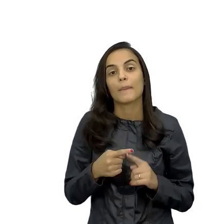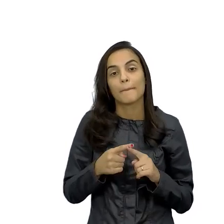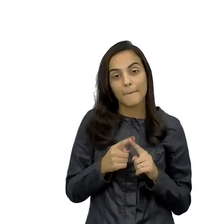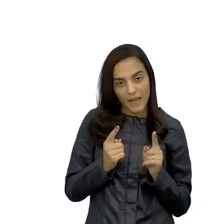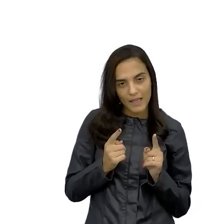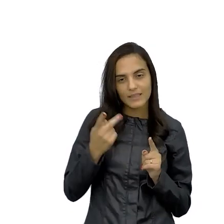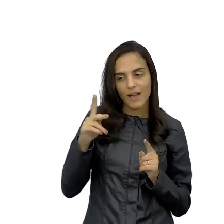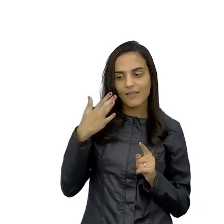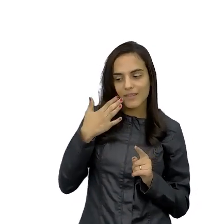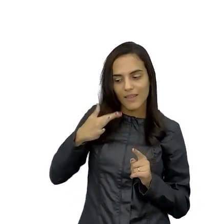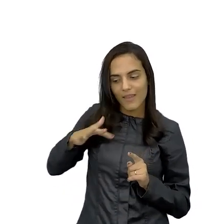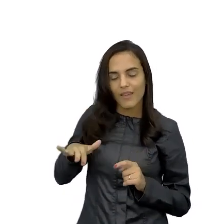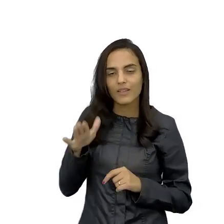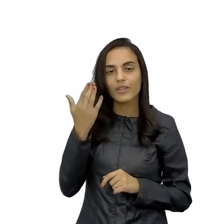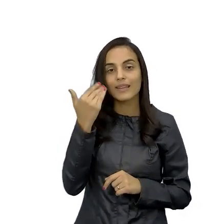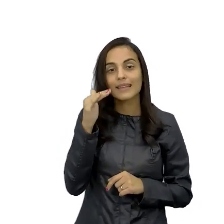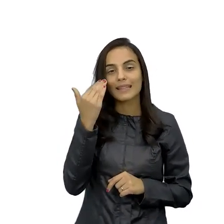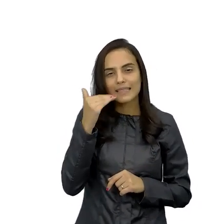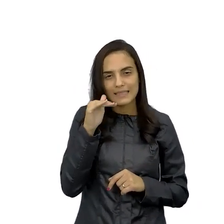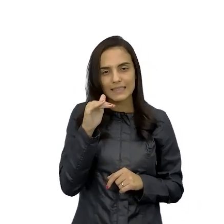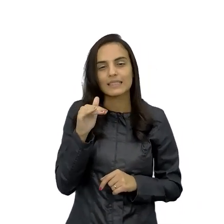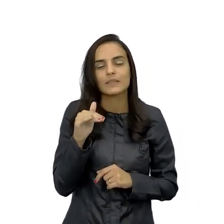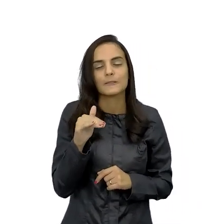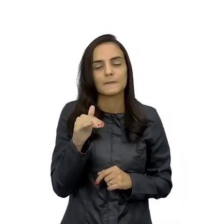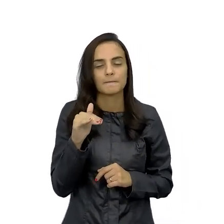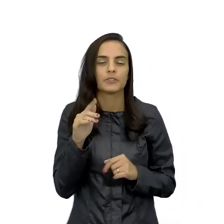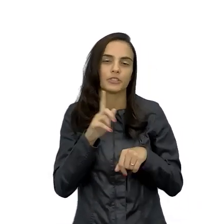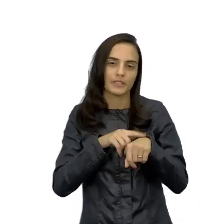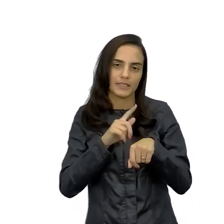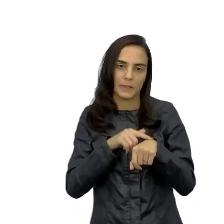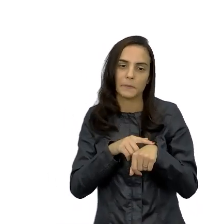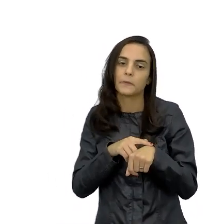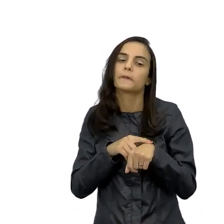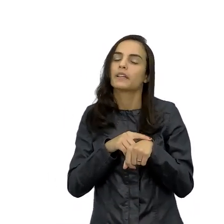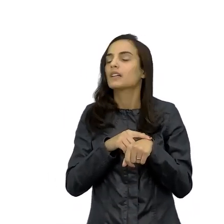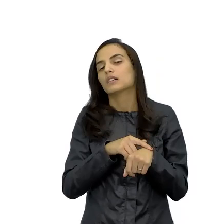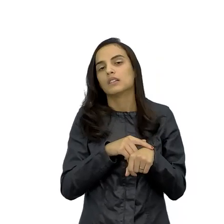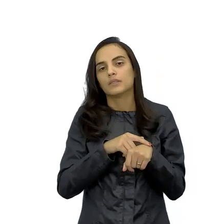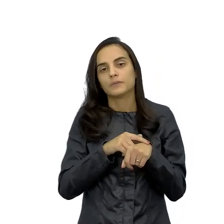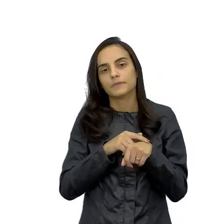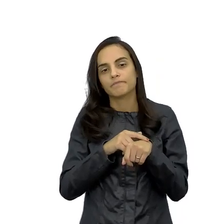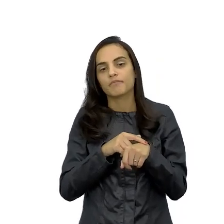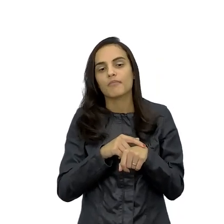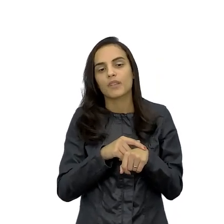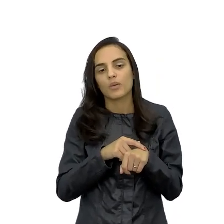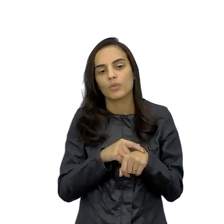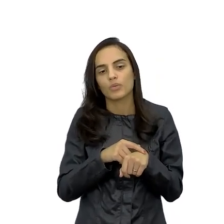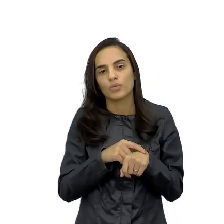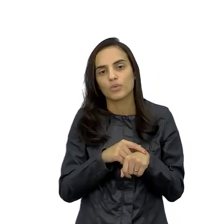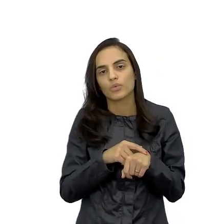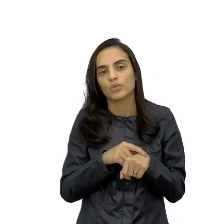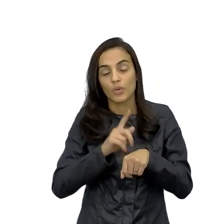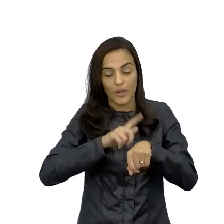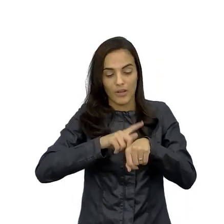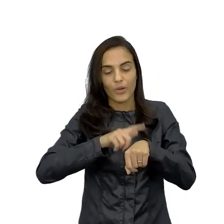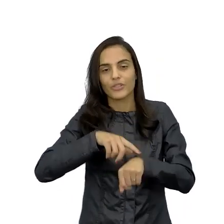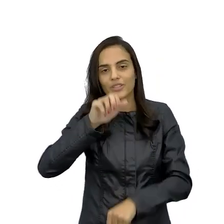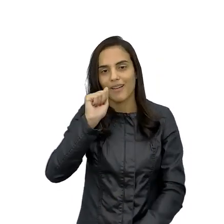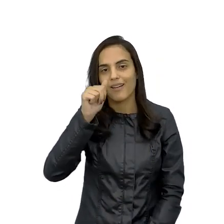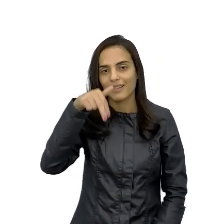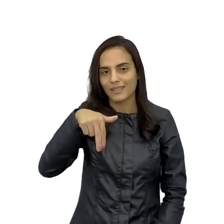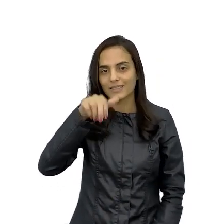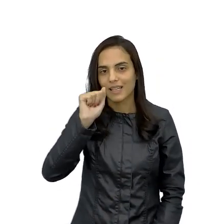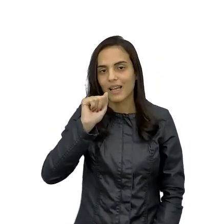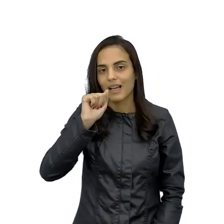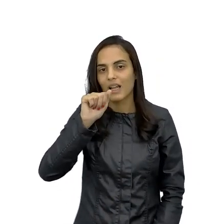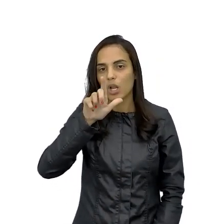eles compreenderem esta noção de tempo, o relógio analógico é fundamental, o relógio digital analógico é